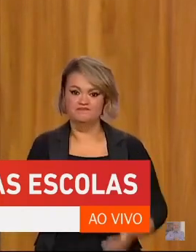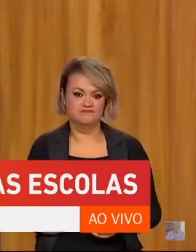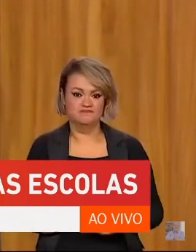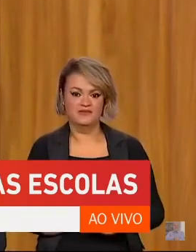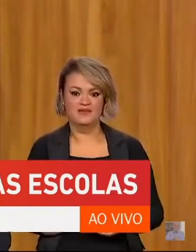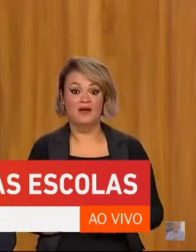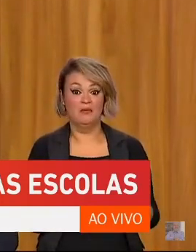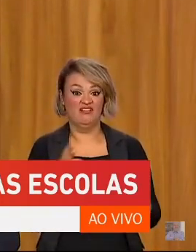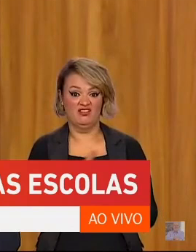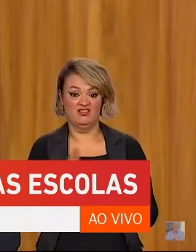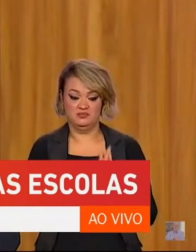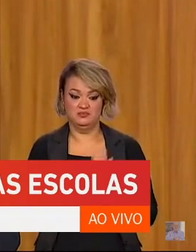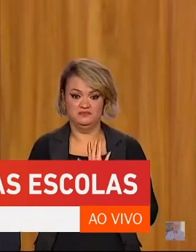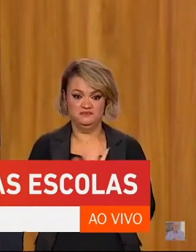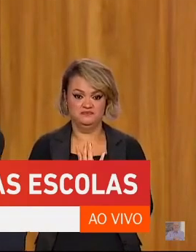é uma rede criminosa,